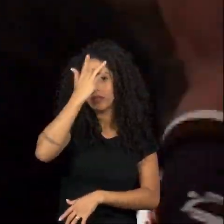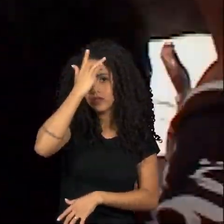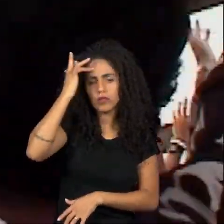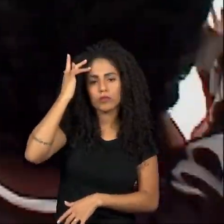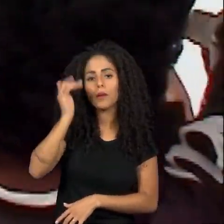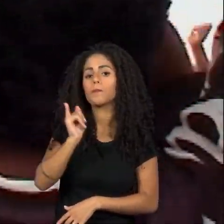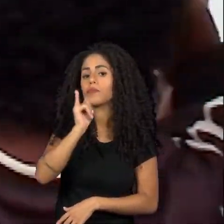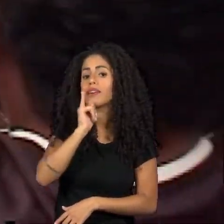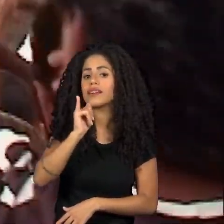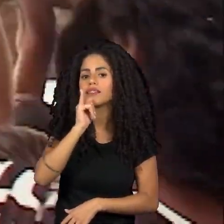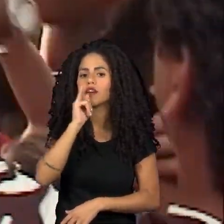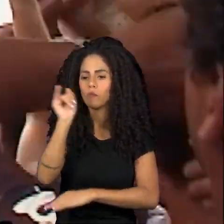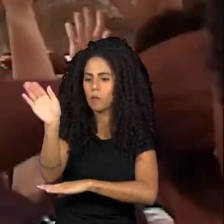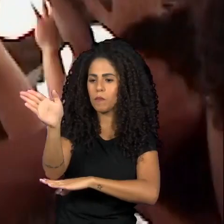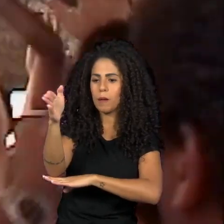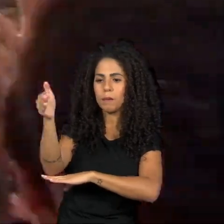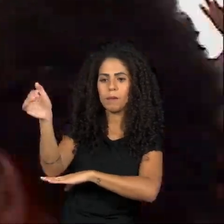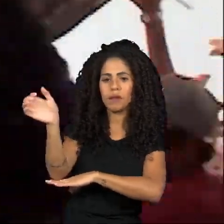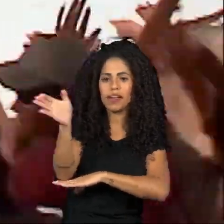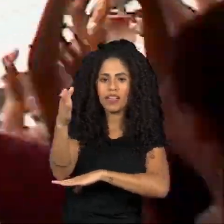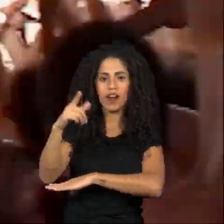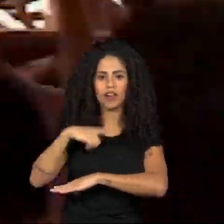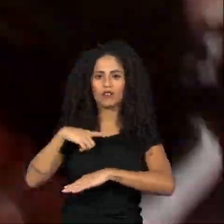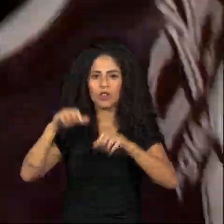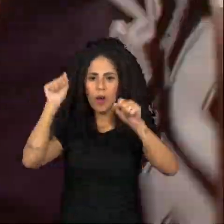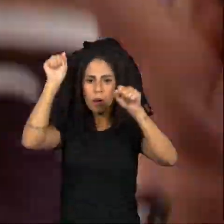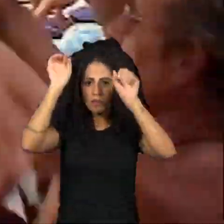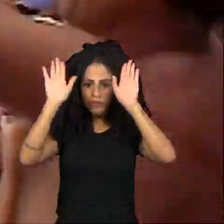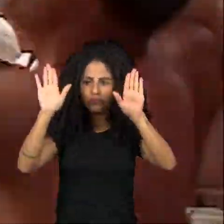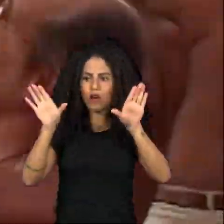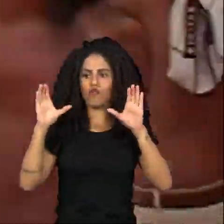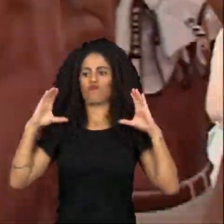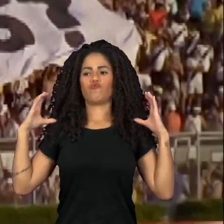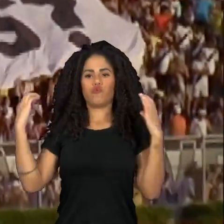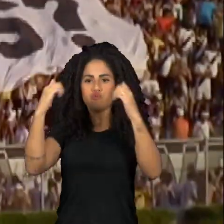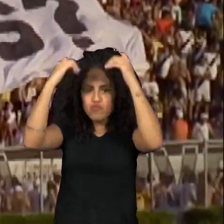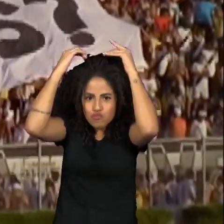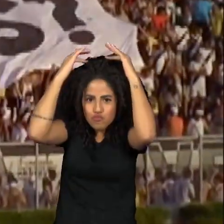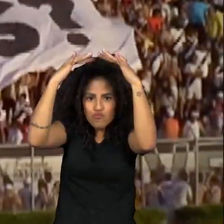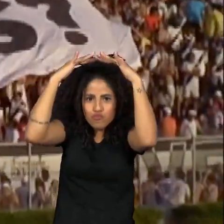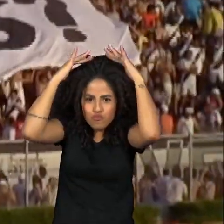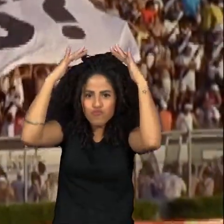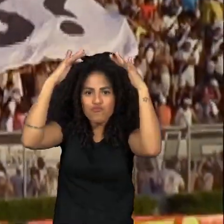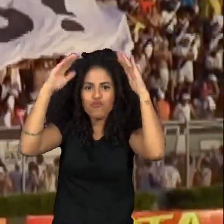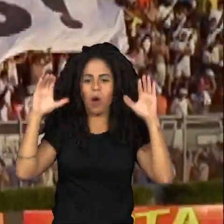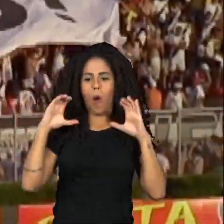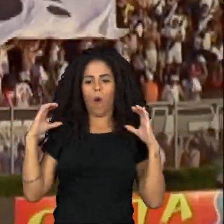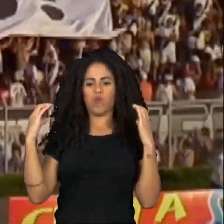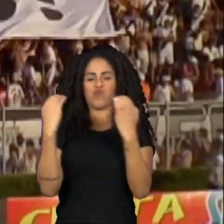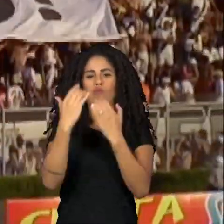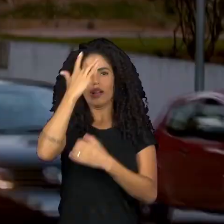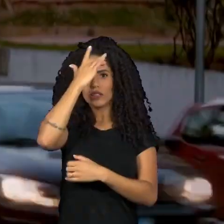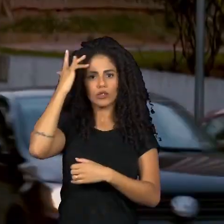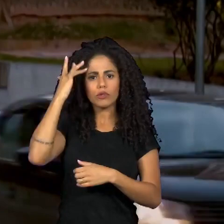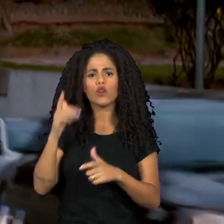cito aqui uma bandeira que a gente abriu numa torcida de futebol. A gente vai ver em imagem. Onde estão os negros, dizia a bandeira. Uma